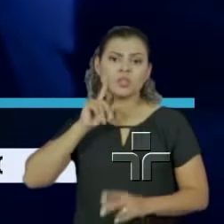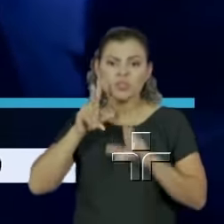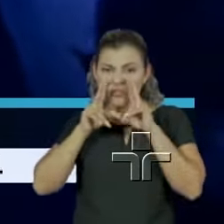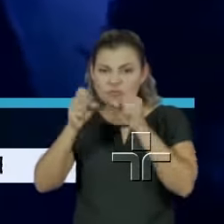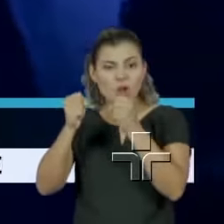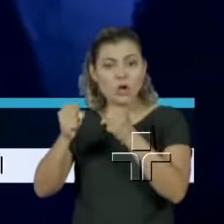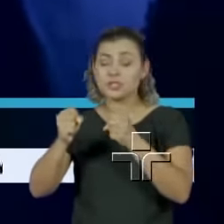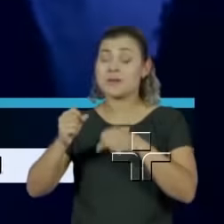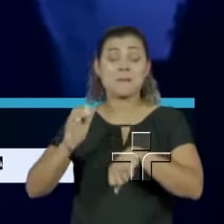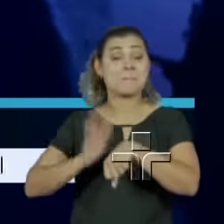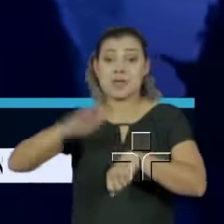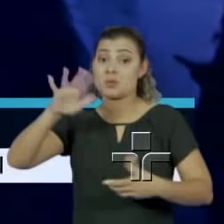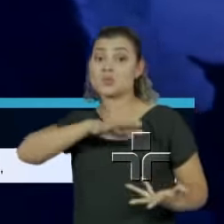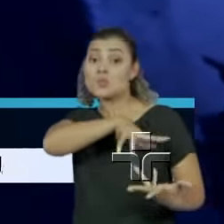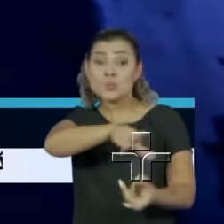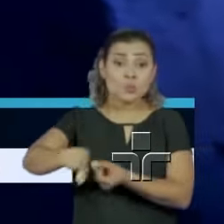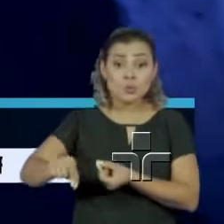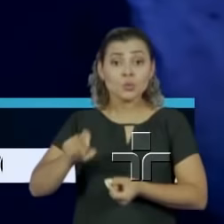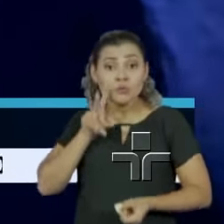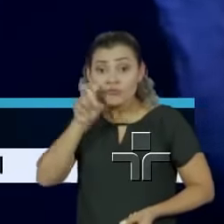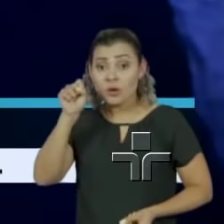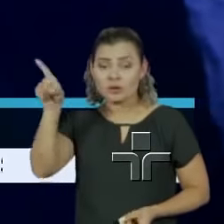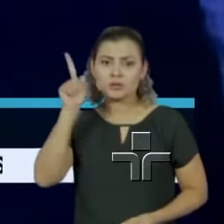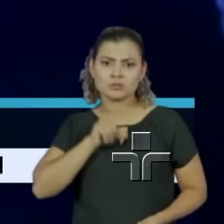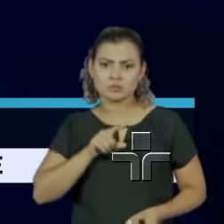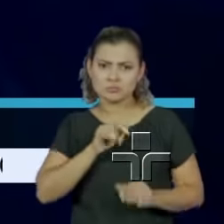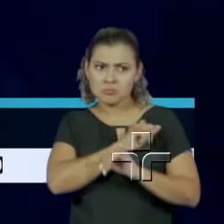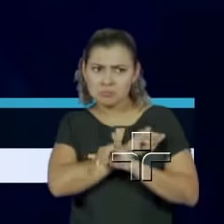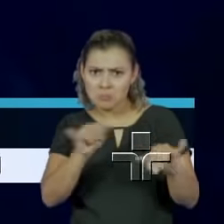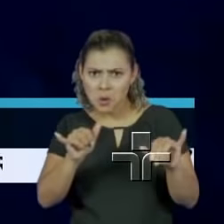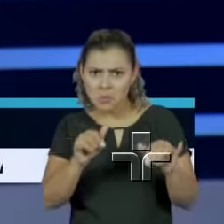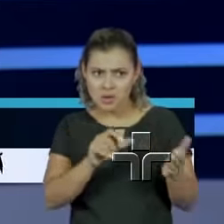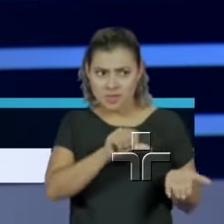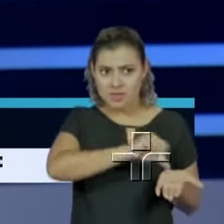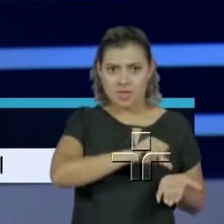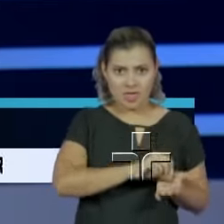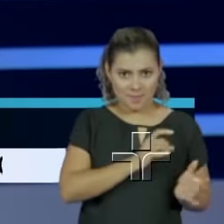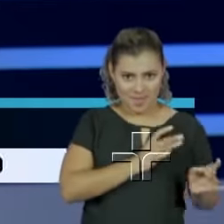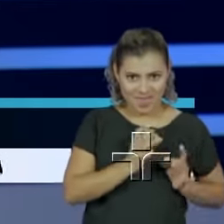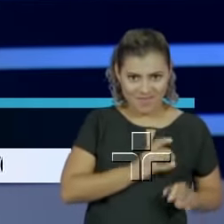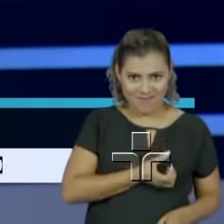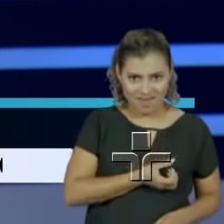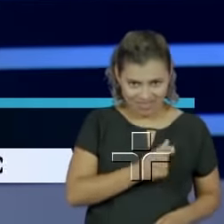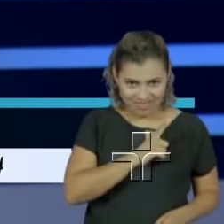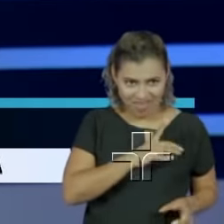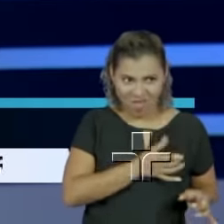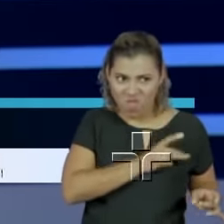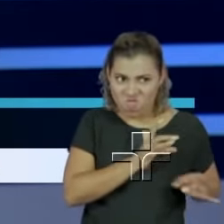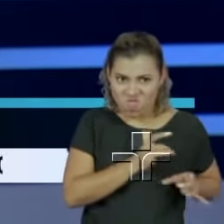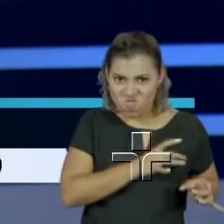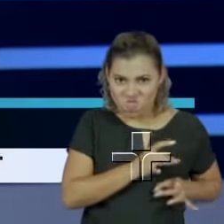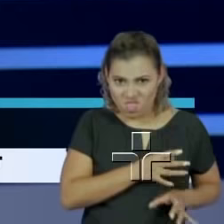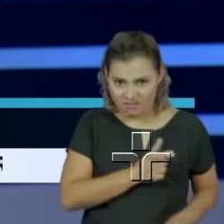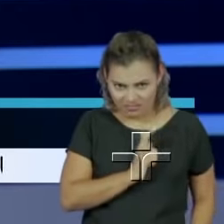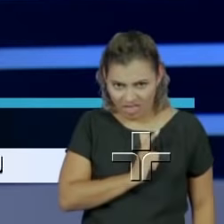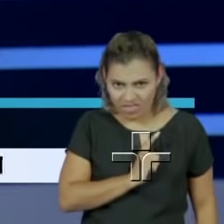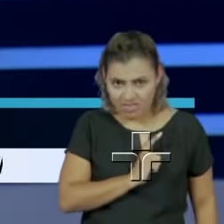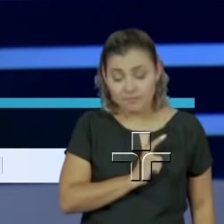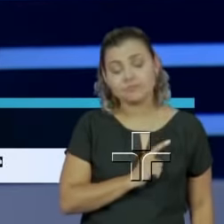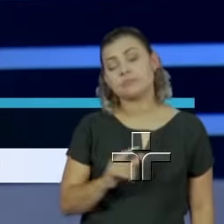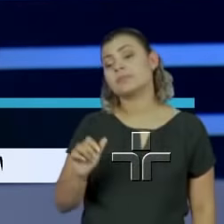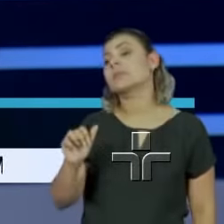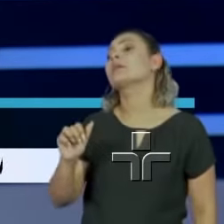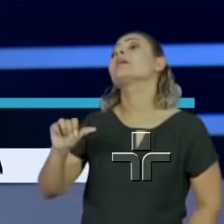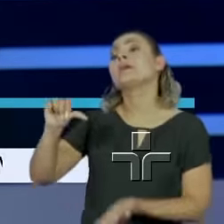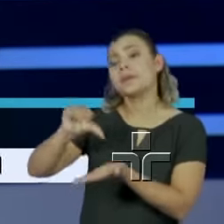mais fortes do mundo. Esse tipo de declaração, você acha que deixa o Irã acuado? Não, o Irã sempre esteve acuado, o Irã sabe disso